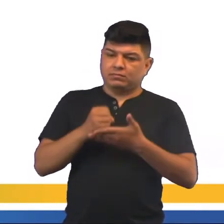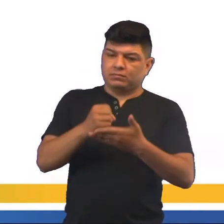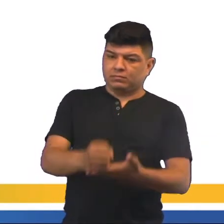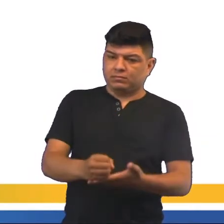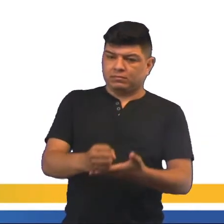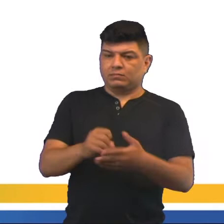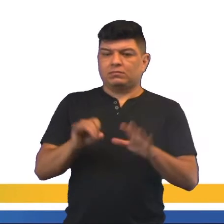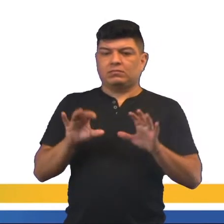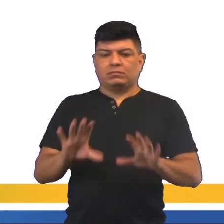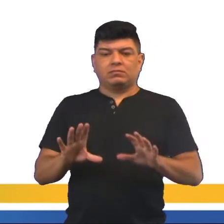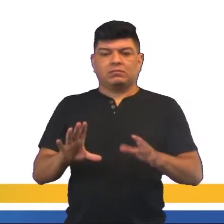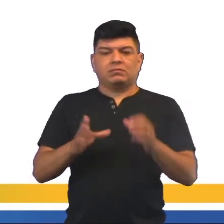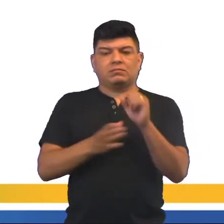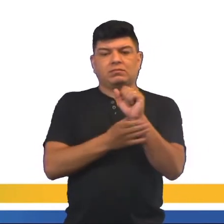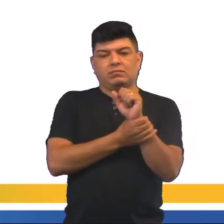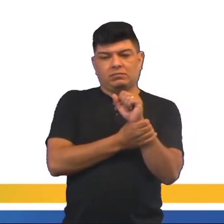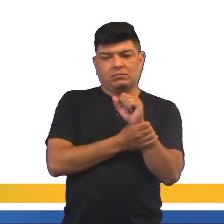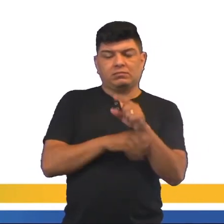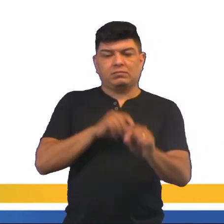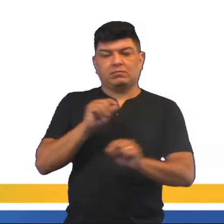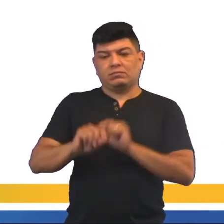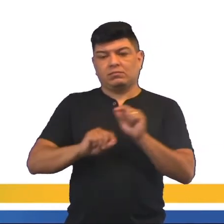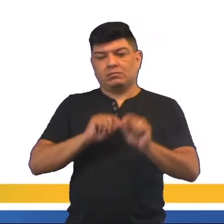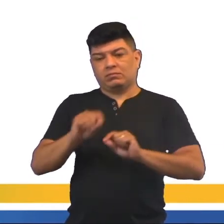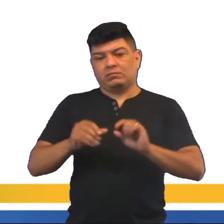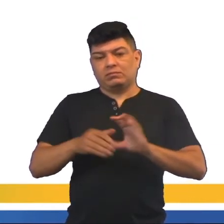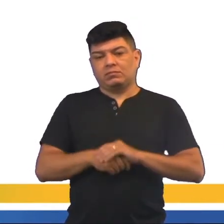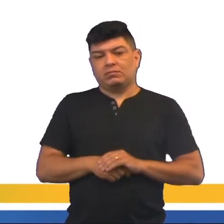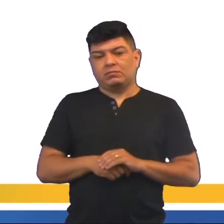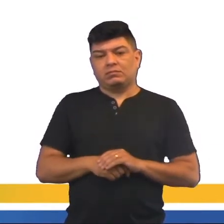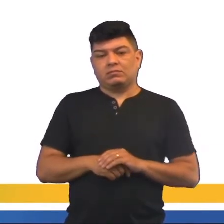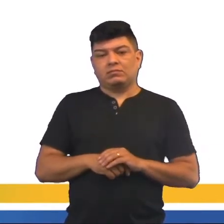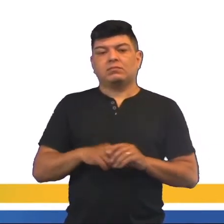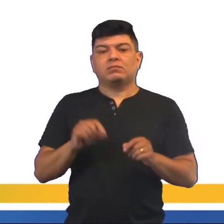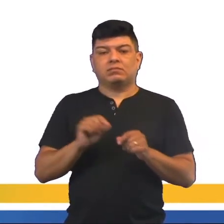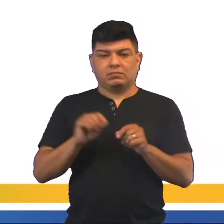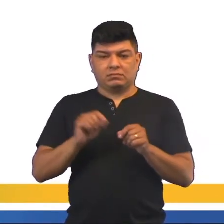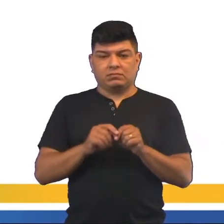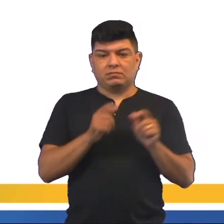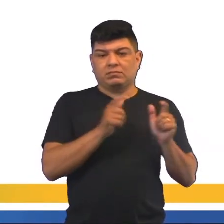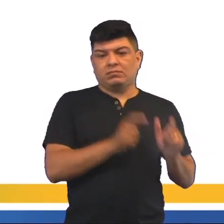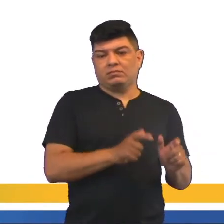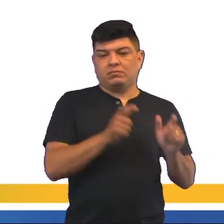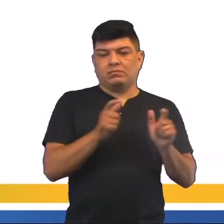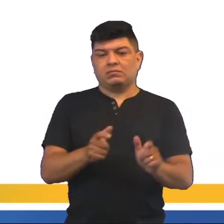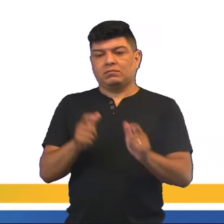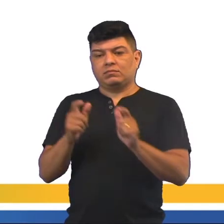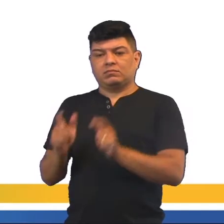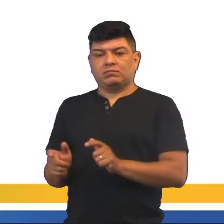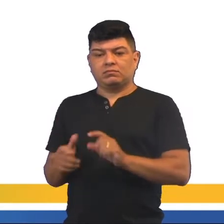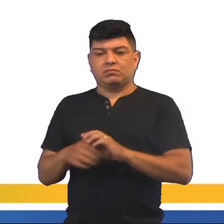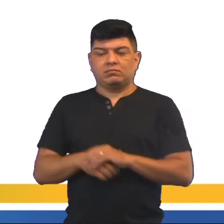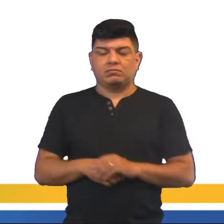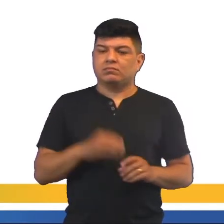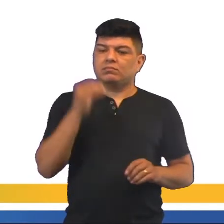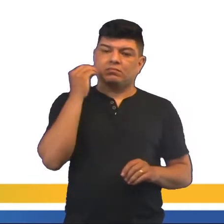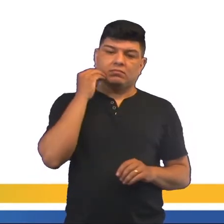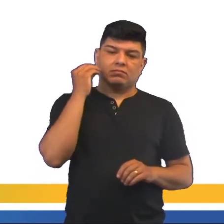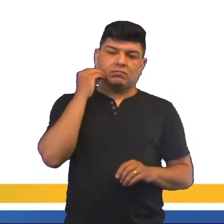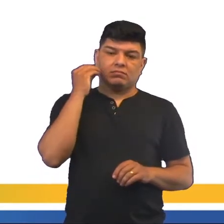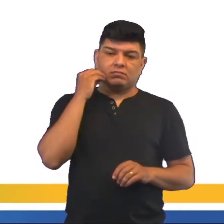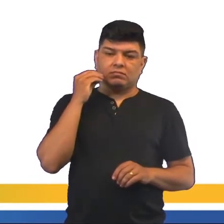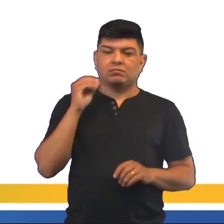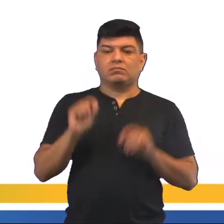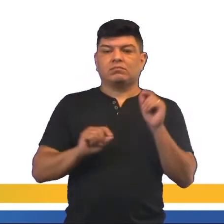apoio nessa questão da proteção, do que tem que estar sendo feito nessas regiões, né? Eles tentam aí,